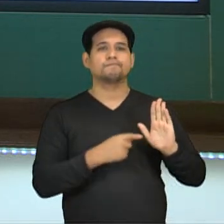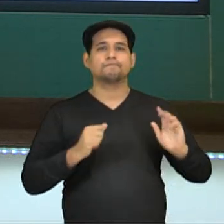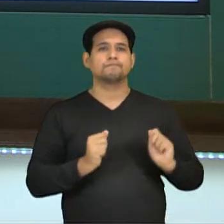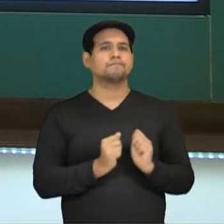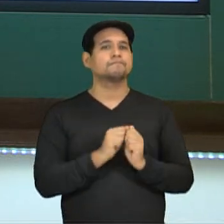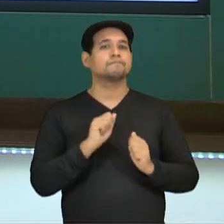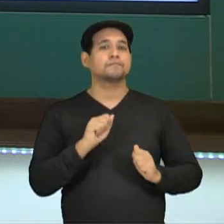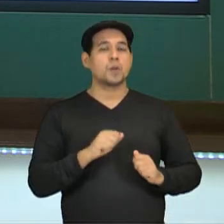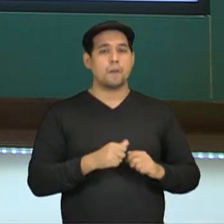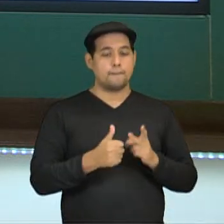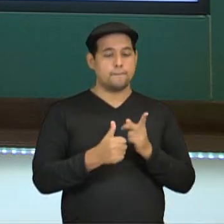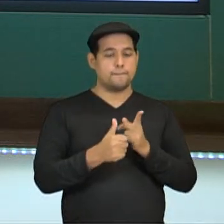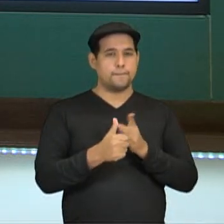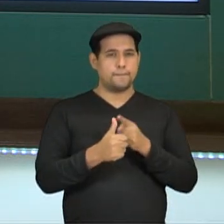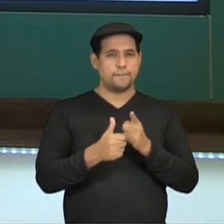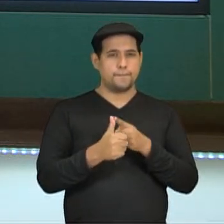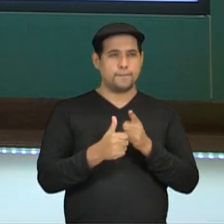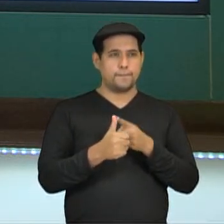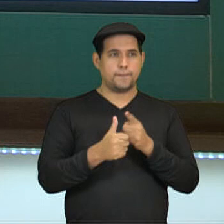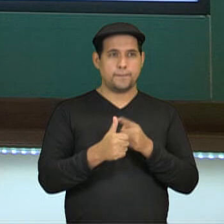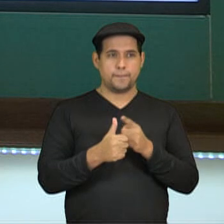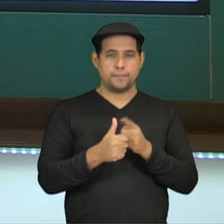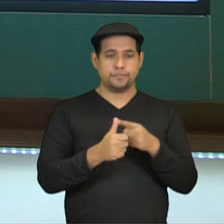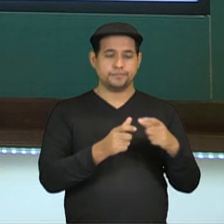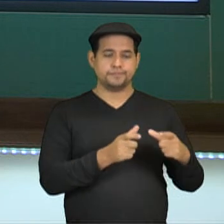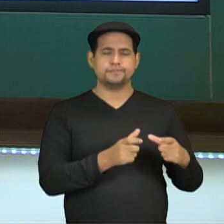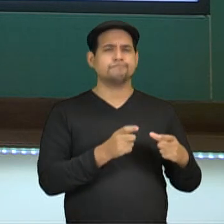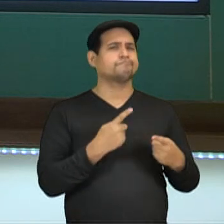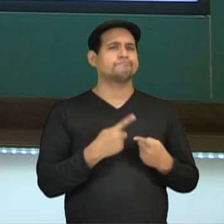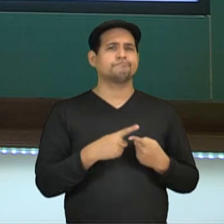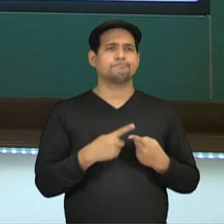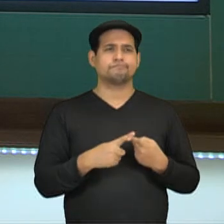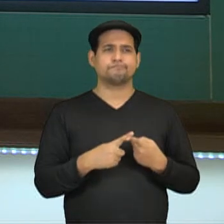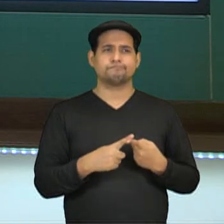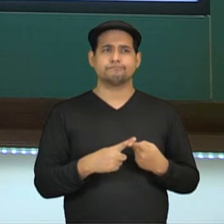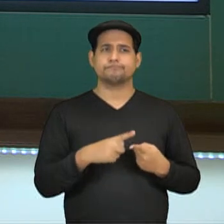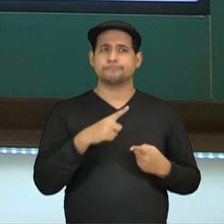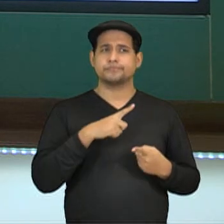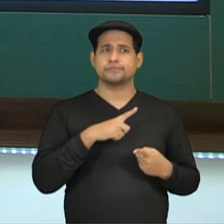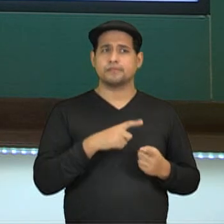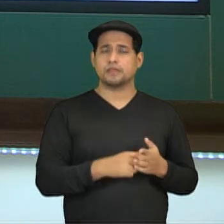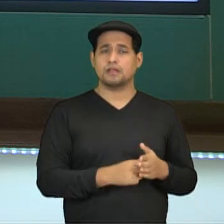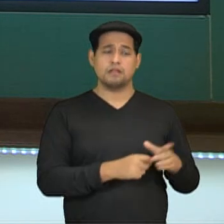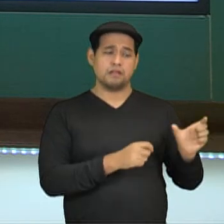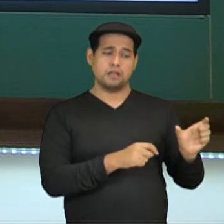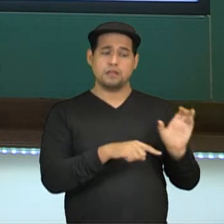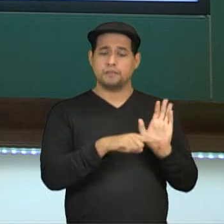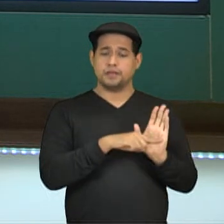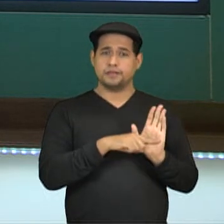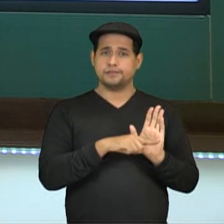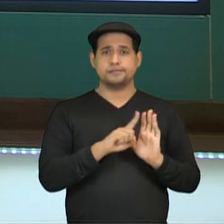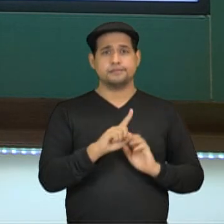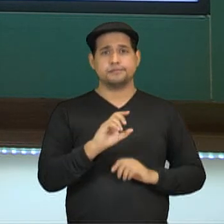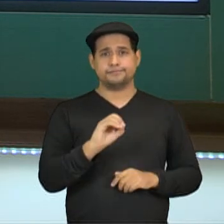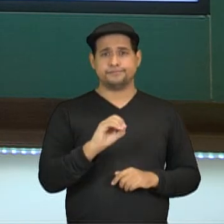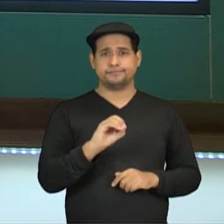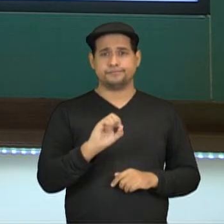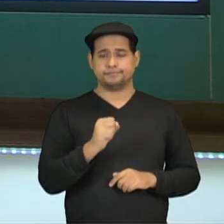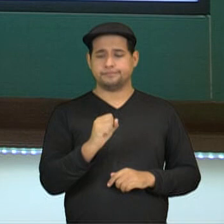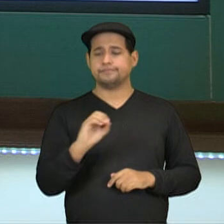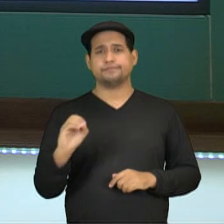o primeiro membro. Porque vai ficar ele menos ele mesmo, ó, 10.800 menos